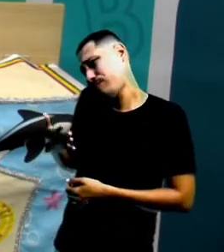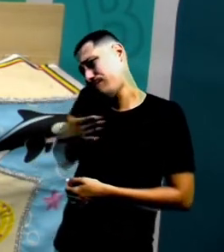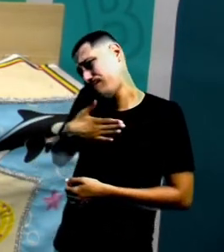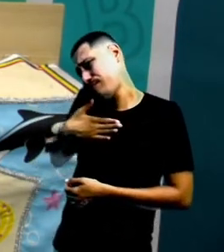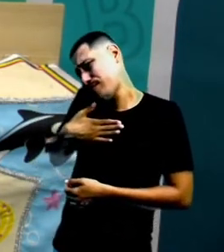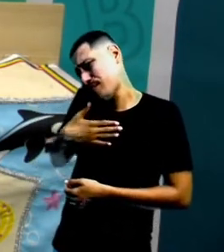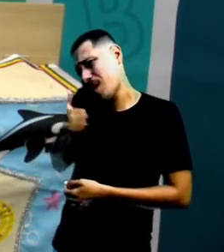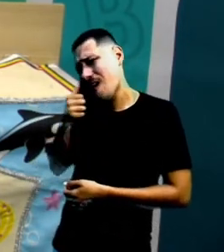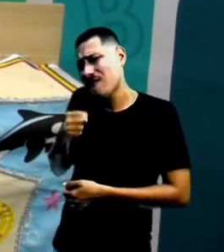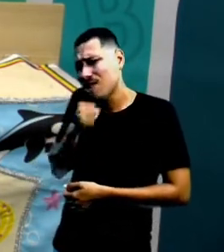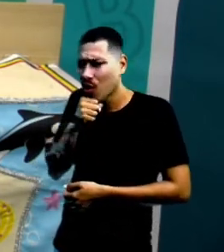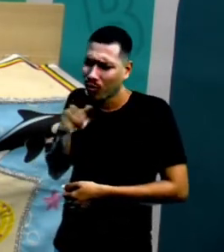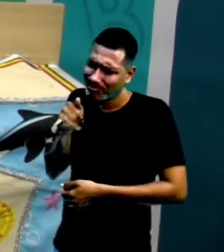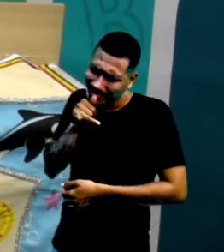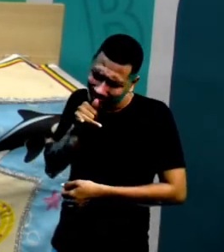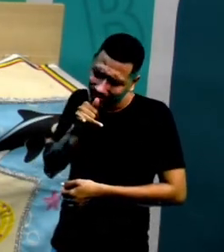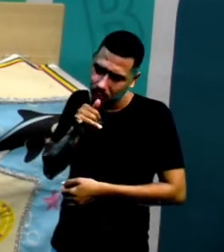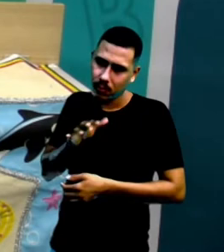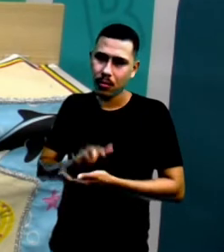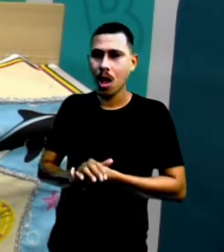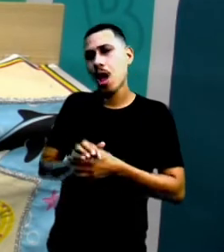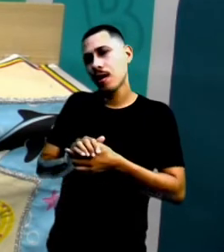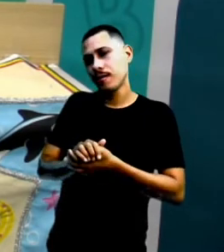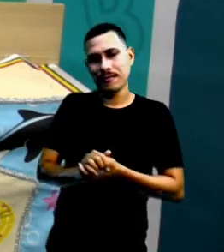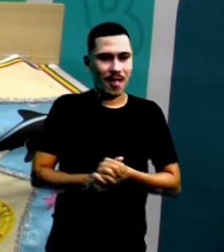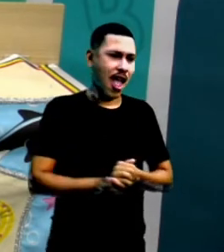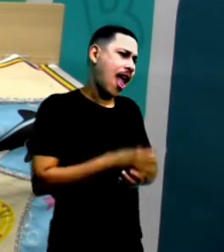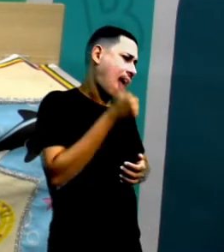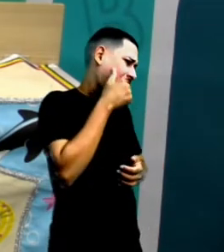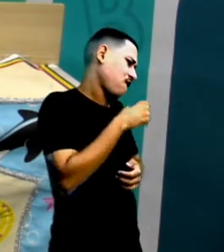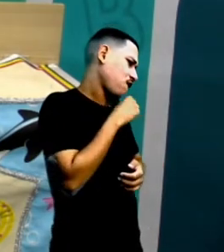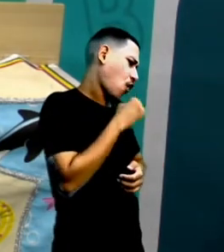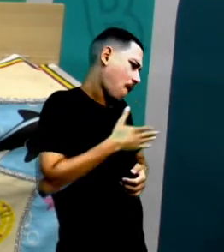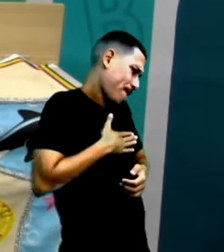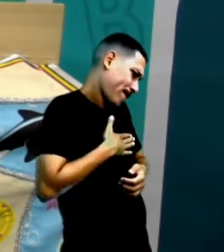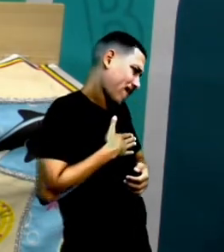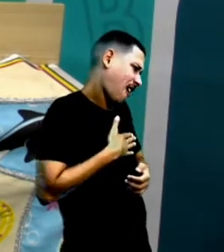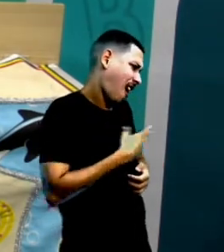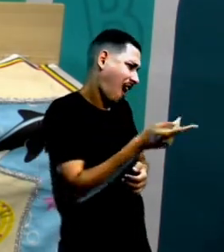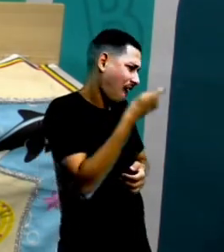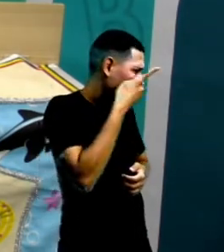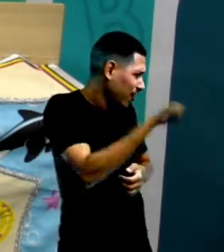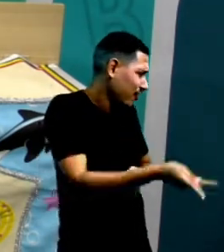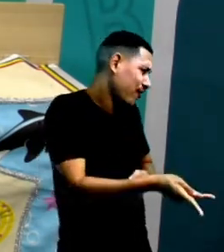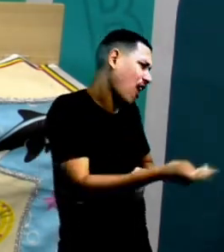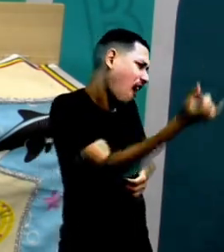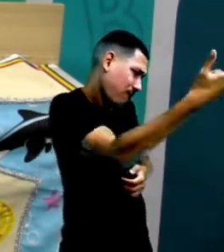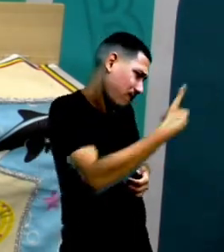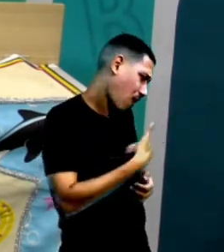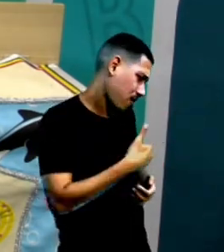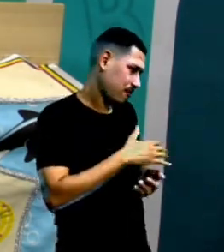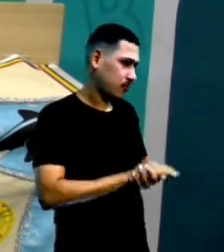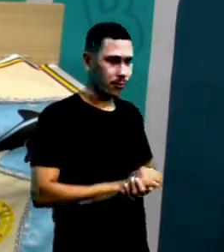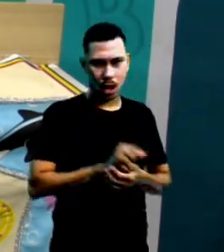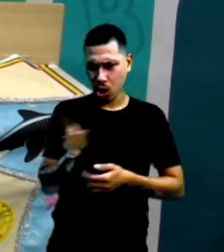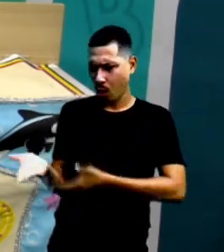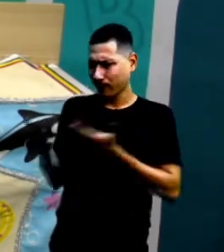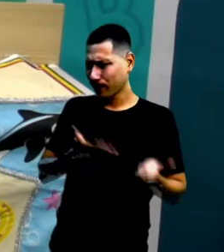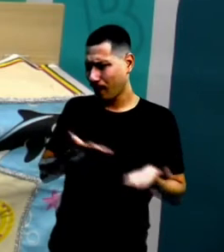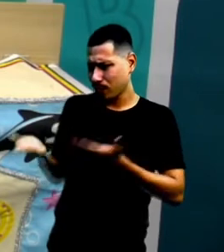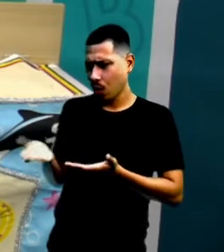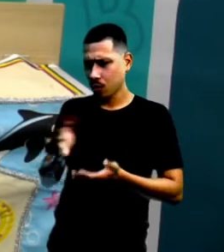dela. Mas ela veio? Que legal. E tu nem me apresentou. É